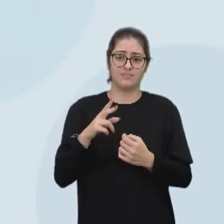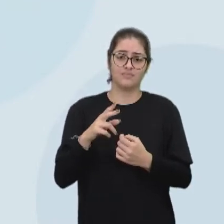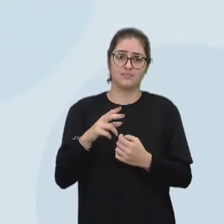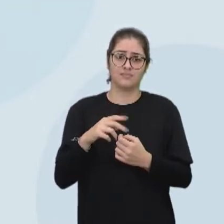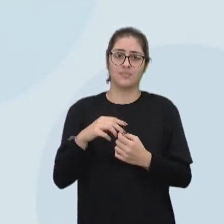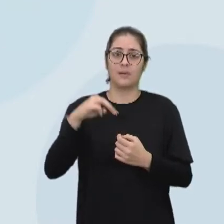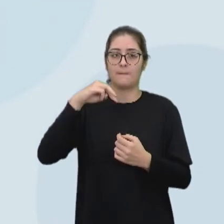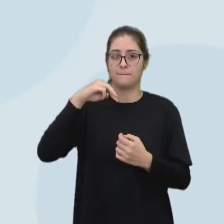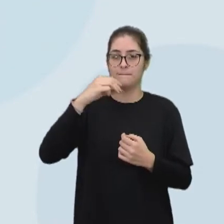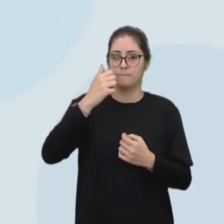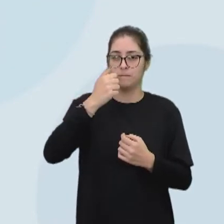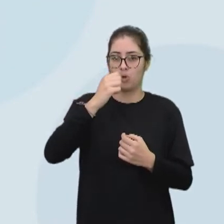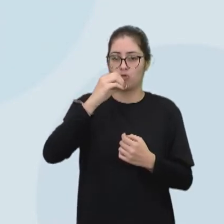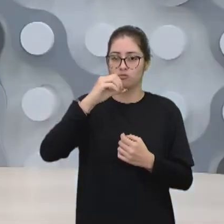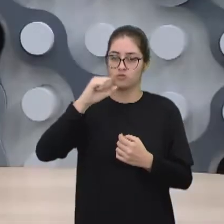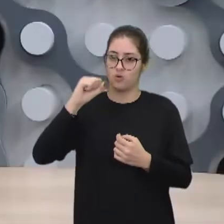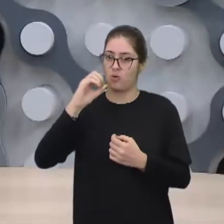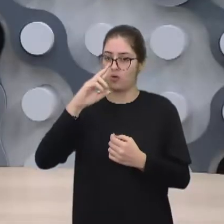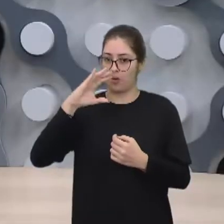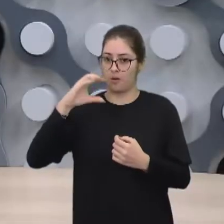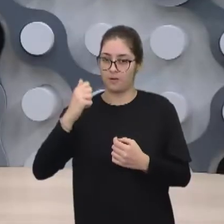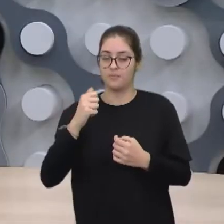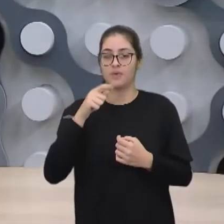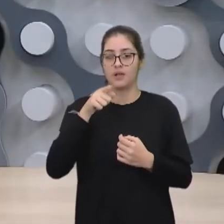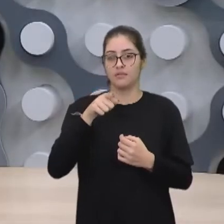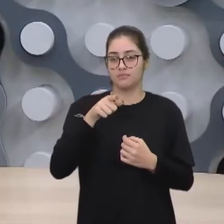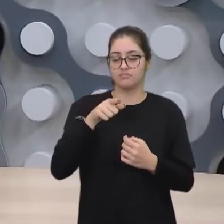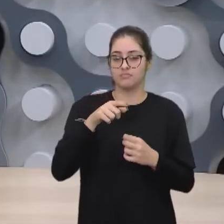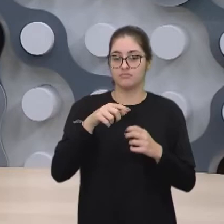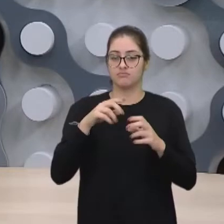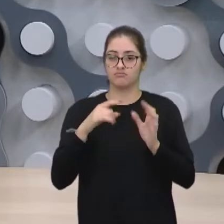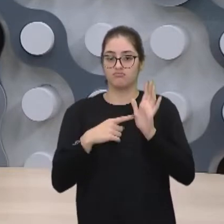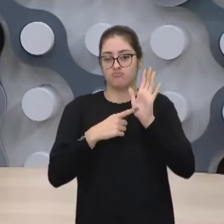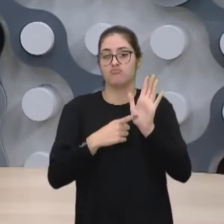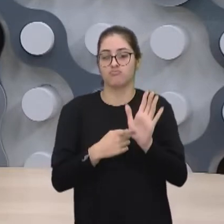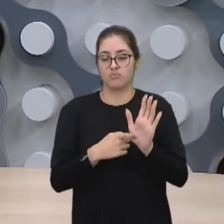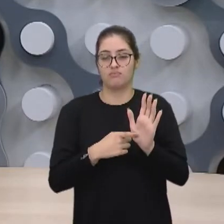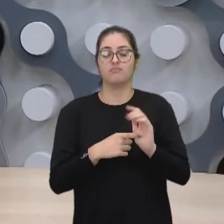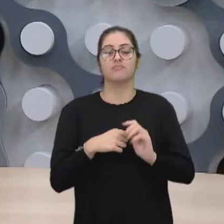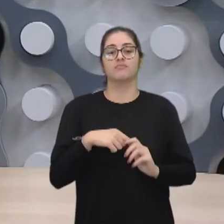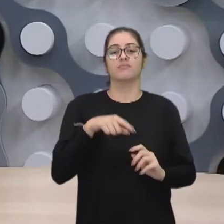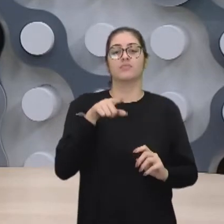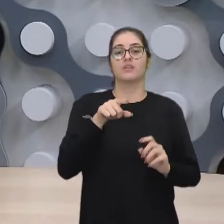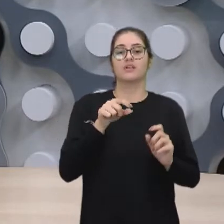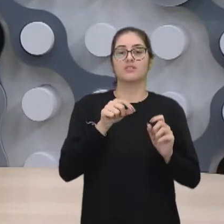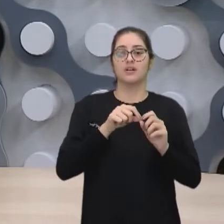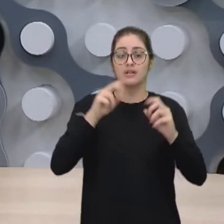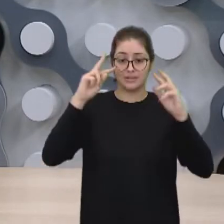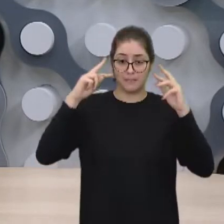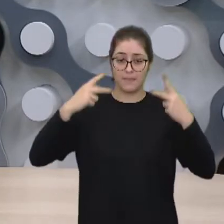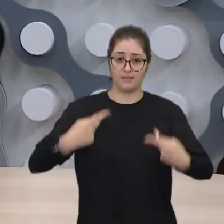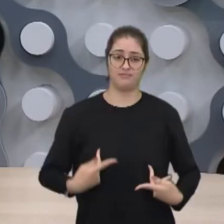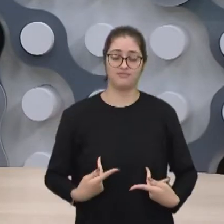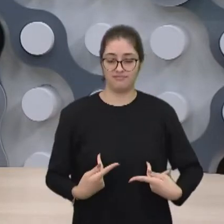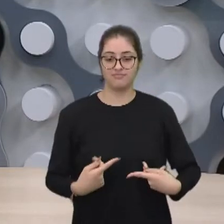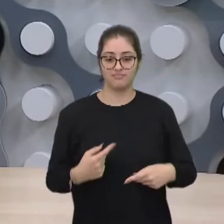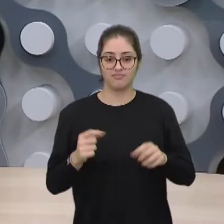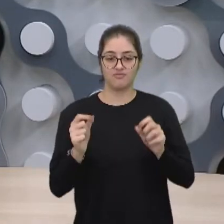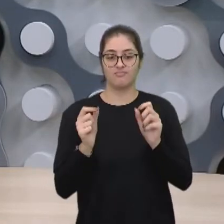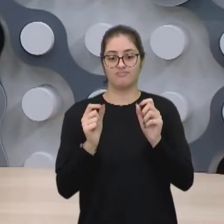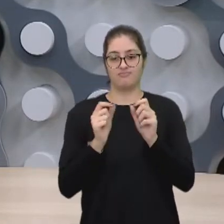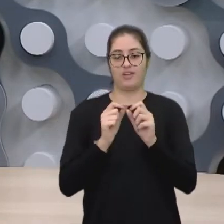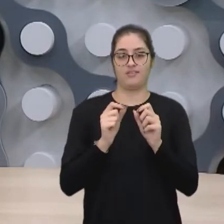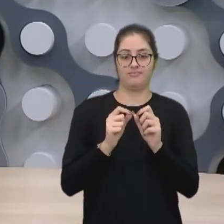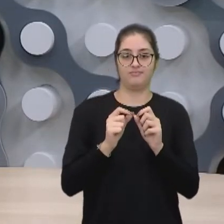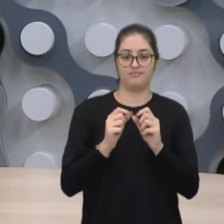no Brasil. É um dos exemplos aí que nós temos desse processo aí antrópico que é feito pelos seres humanos, né? Lembrando